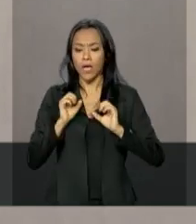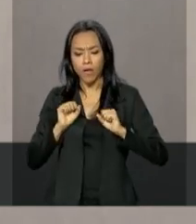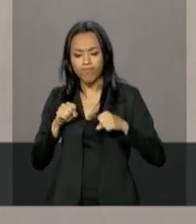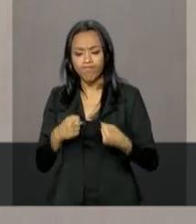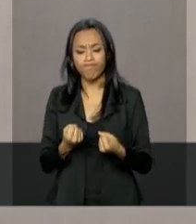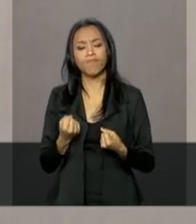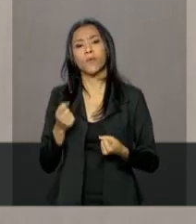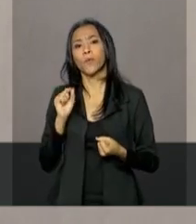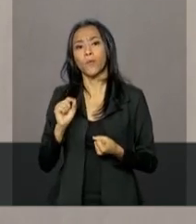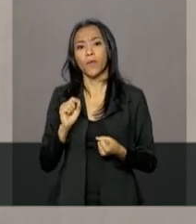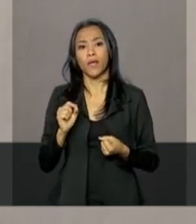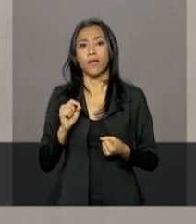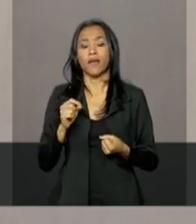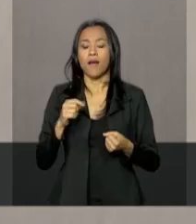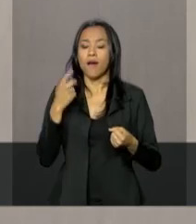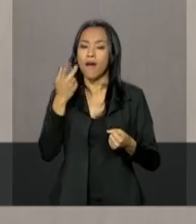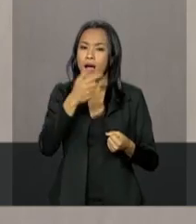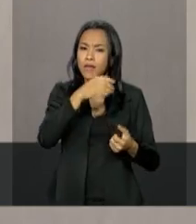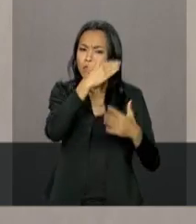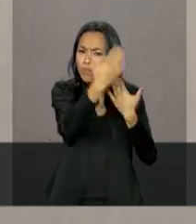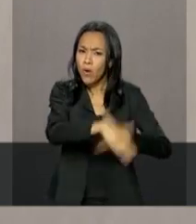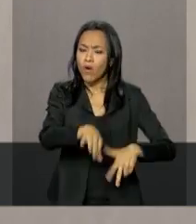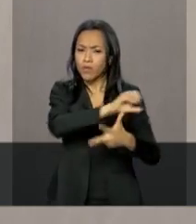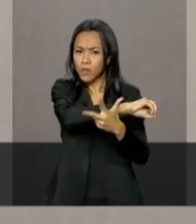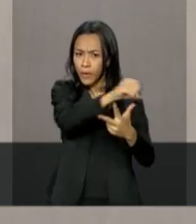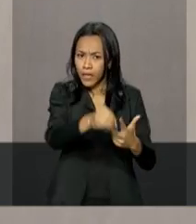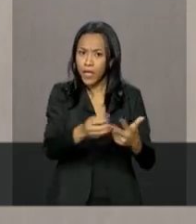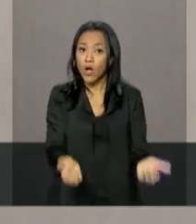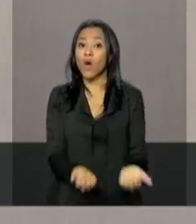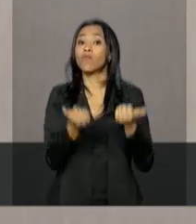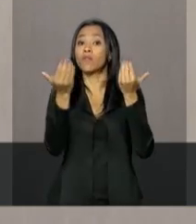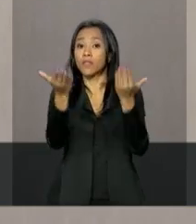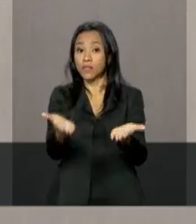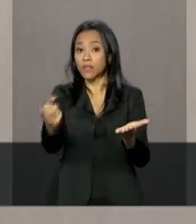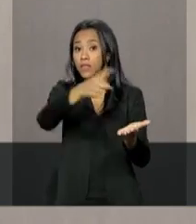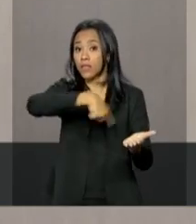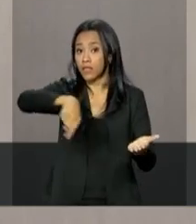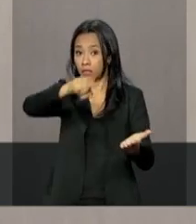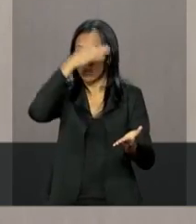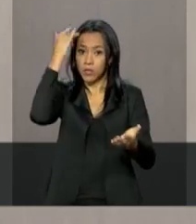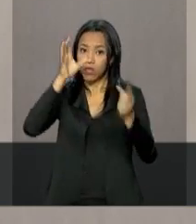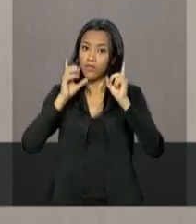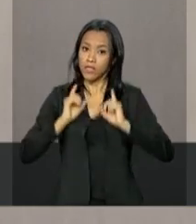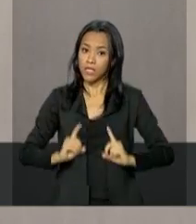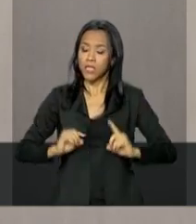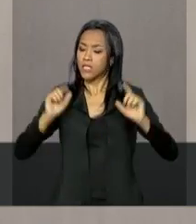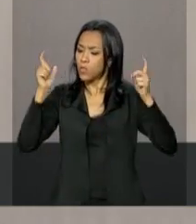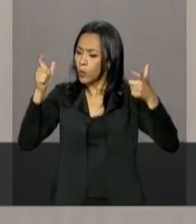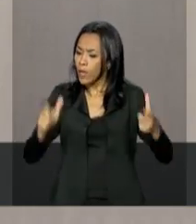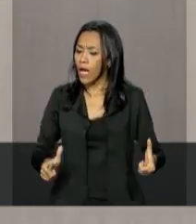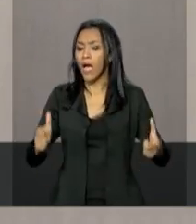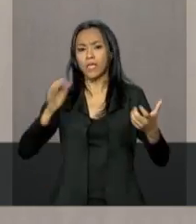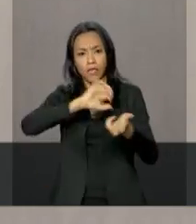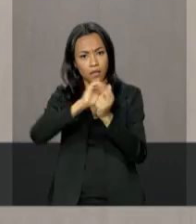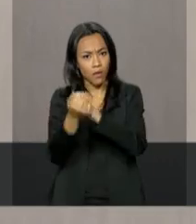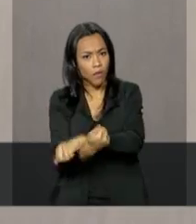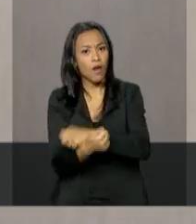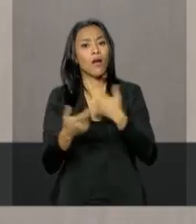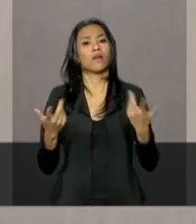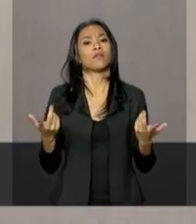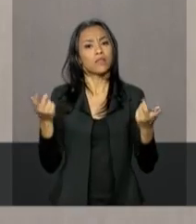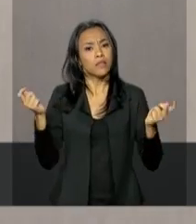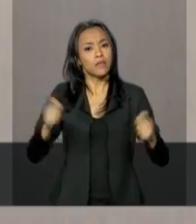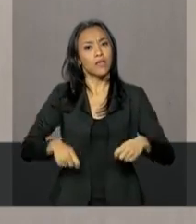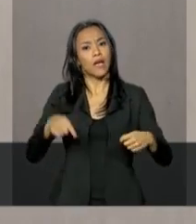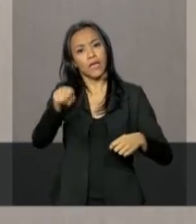de realização do Enem para essas pessoas, oferecendo provas, ambientes, condições, para que eles, de fato,